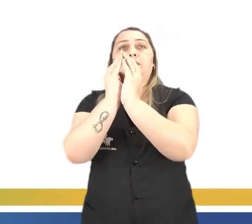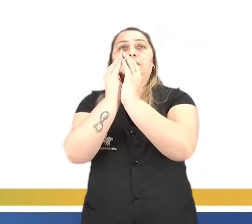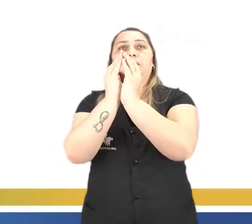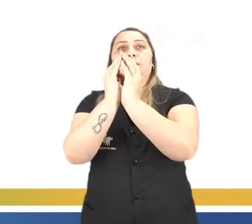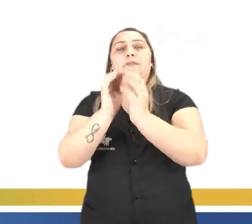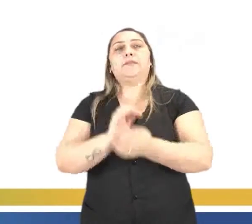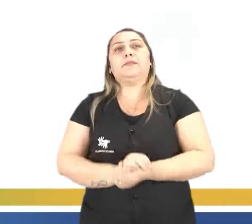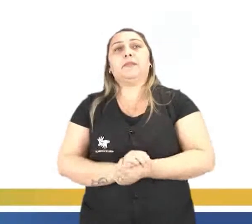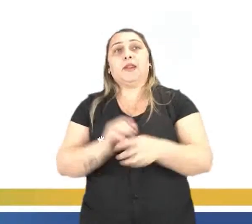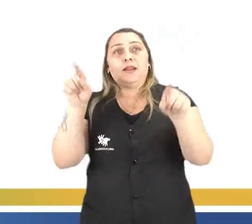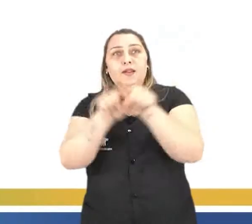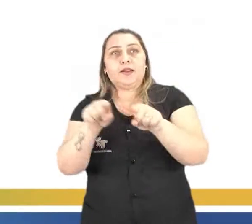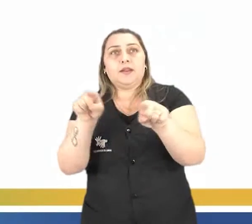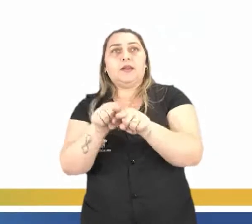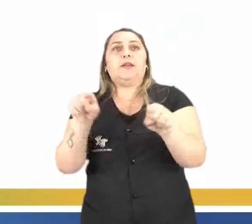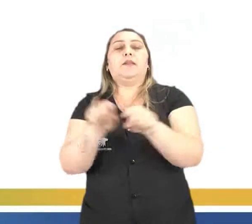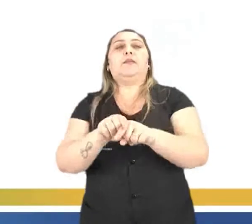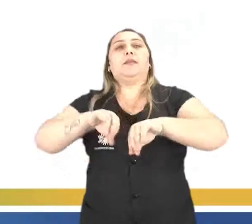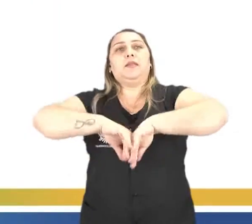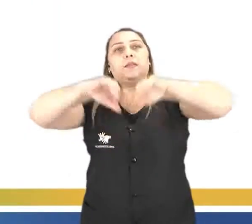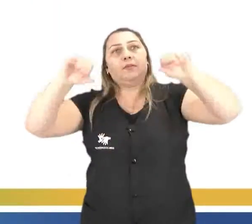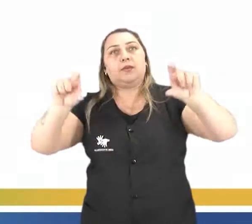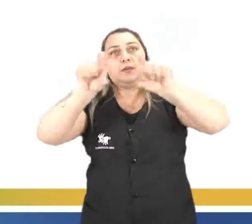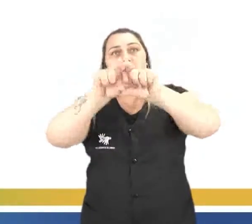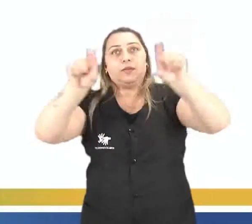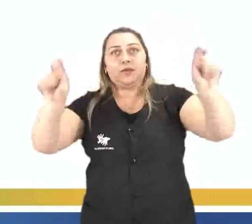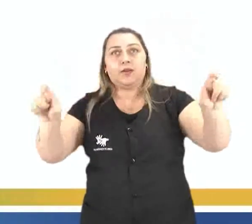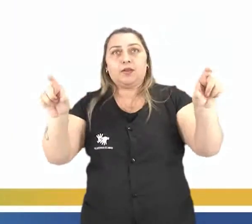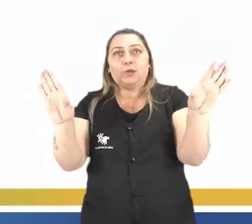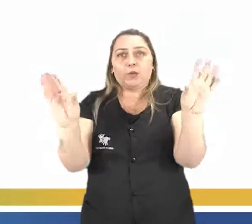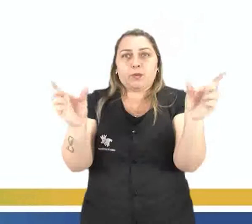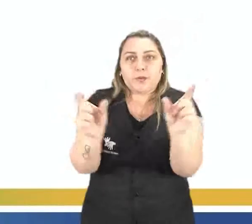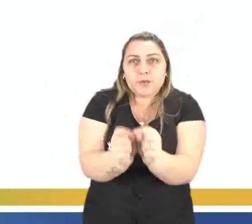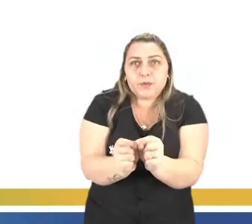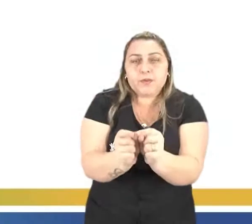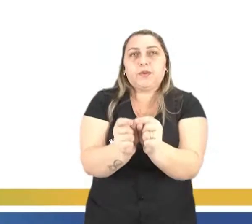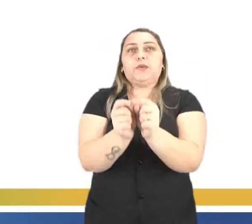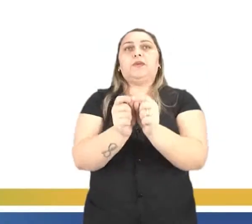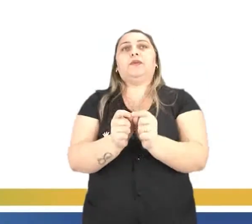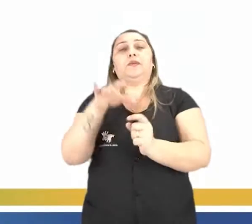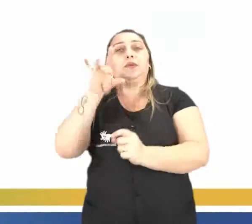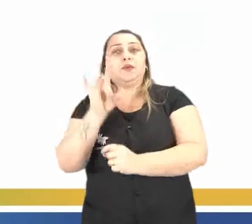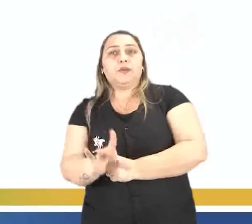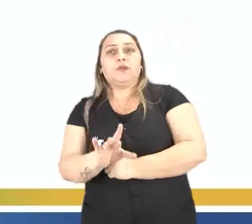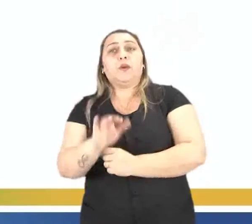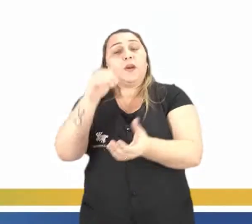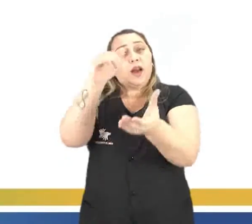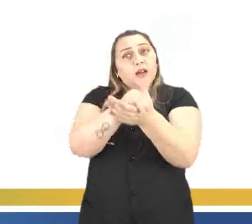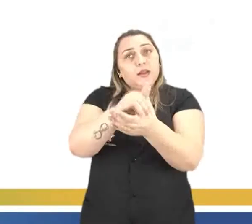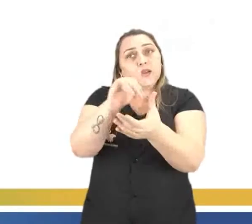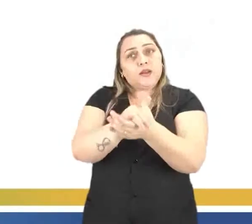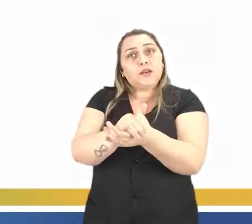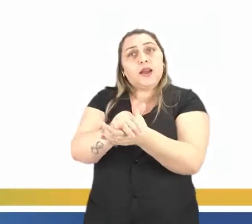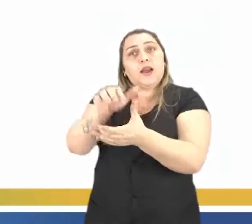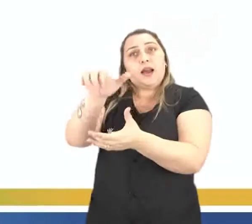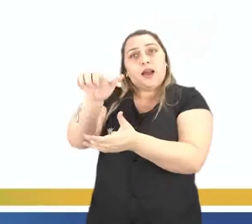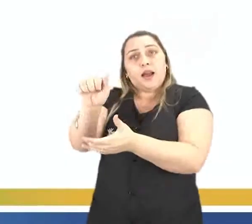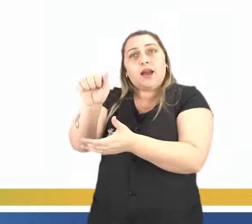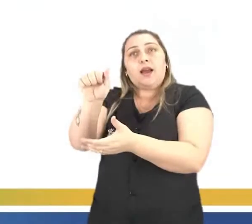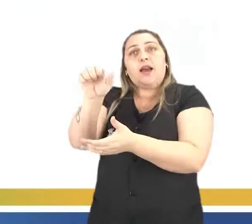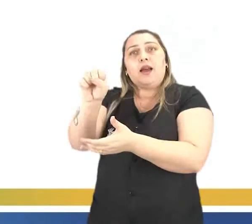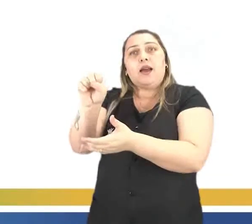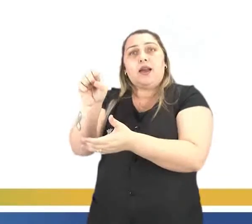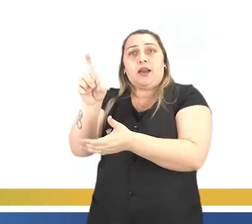Certo? Também serve para separar orações reduzidas. Somente casando com Asdrúbal,